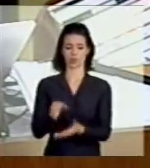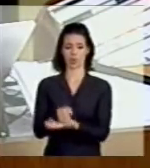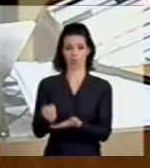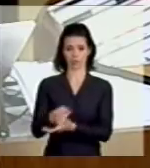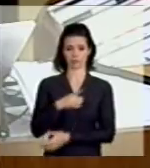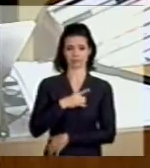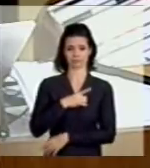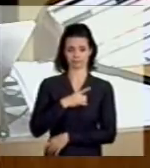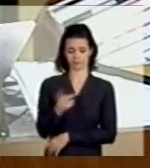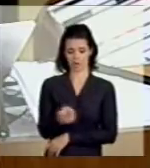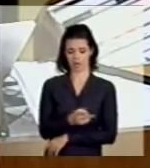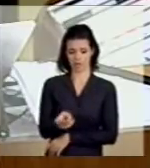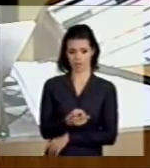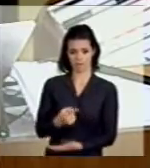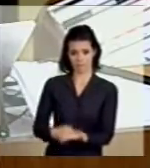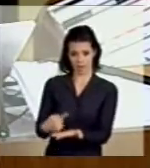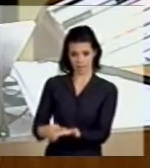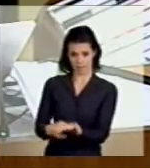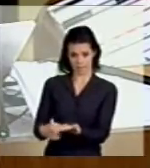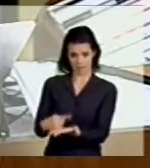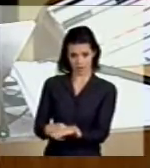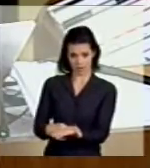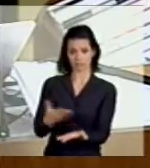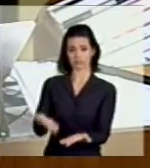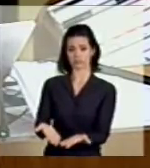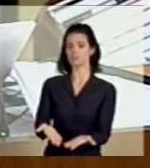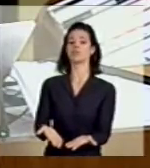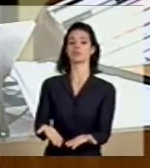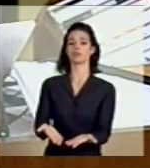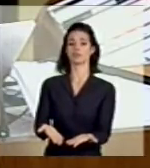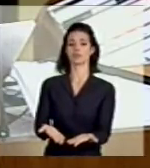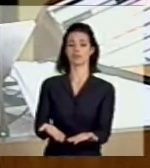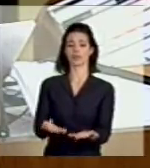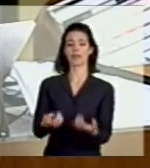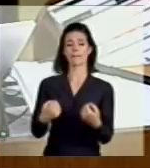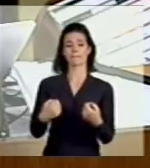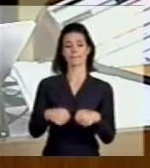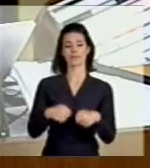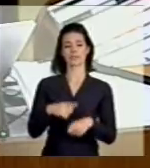que os termos e condições do ajuste não poderiam ser afastados ou anulados